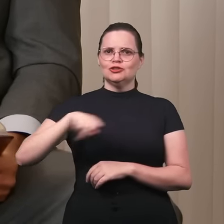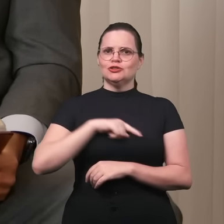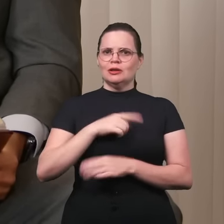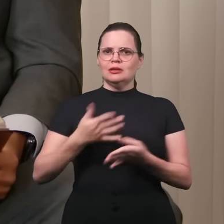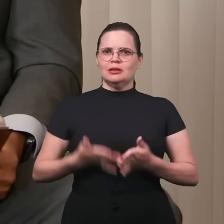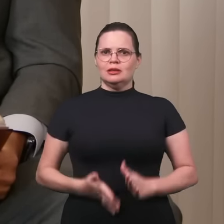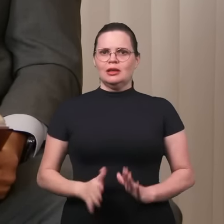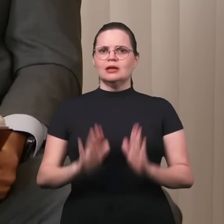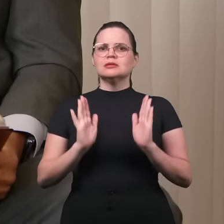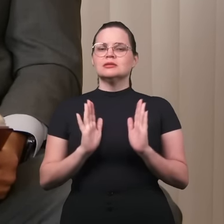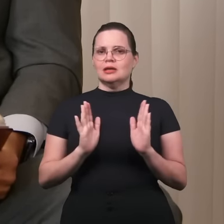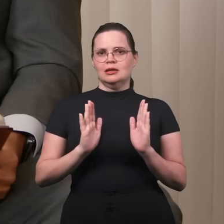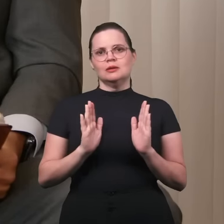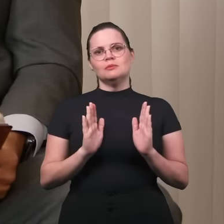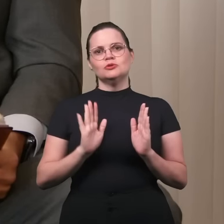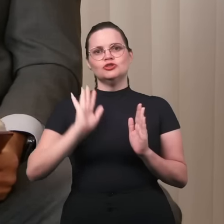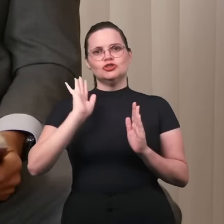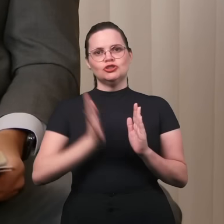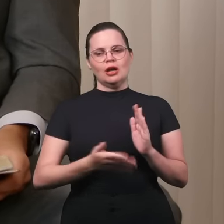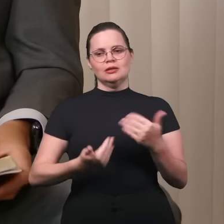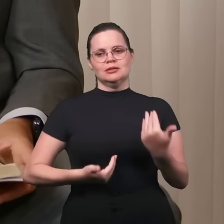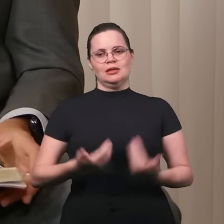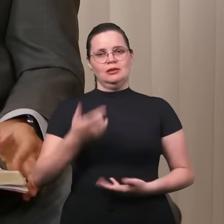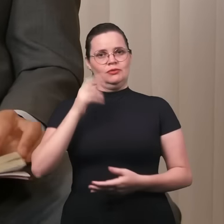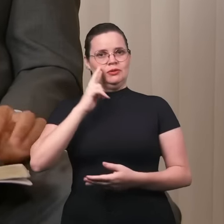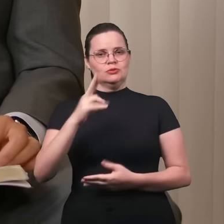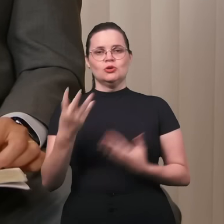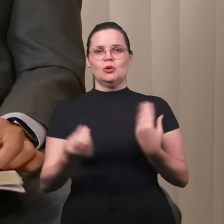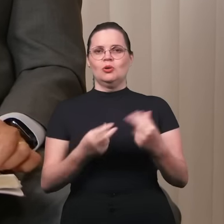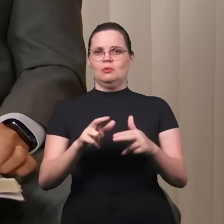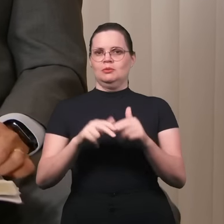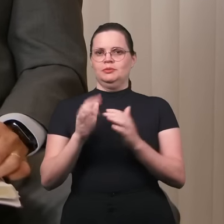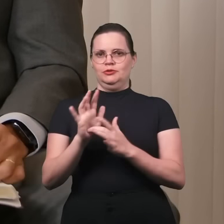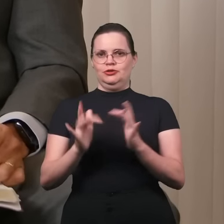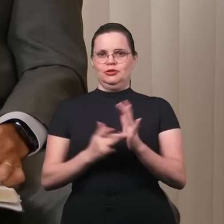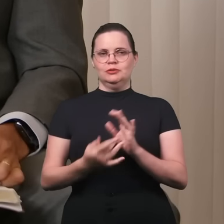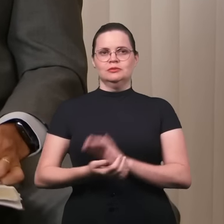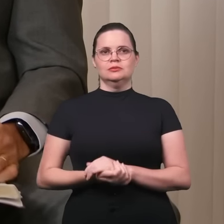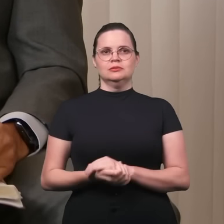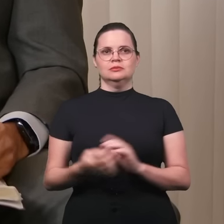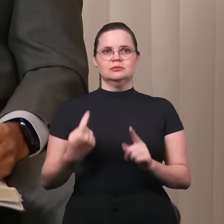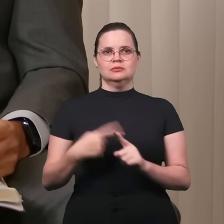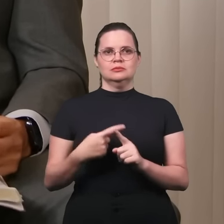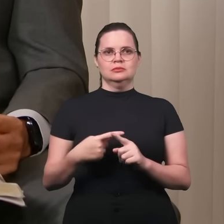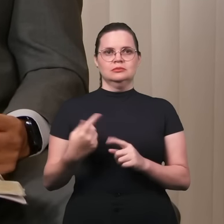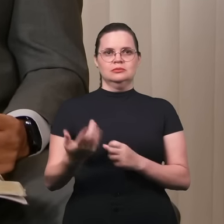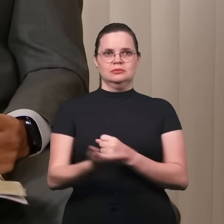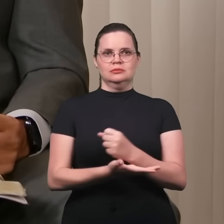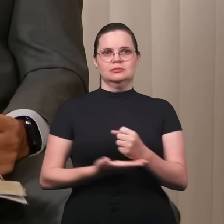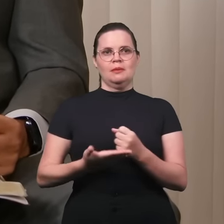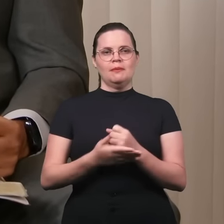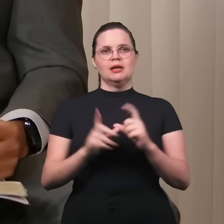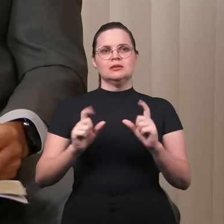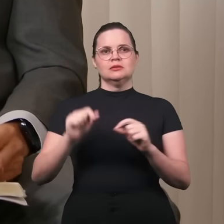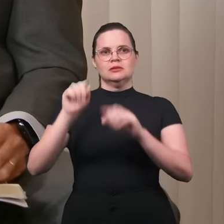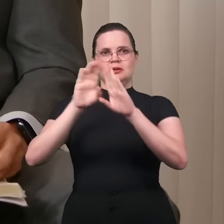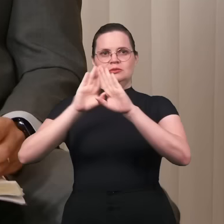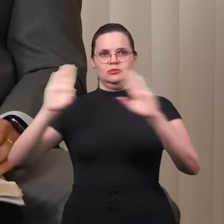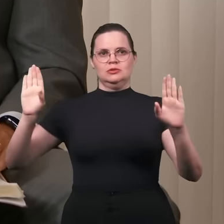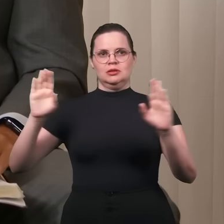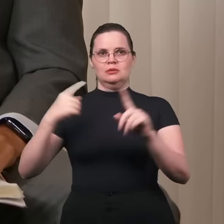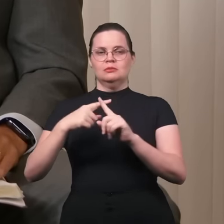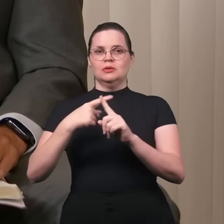do Senhor Jesus, né? E os fundamentos desta obra também estão nos altos montes, ou seja, na eternidade. É uma obra